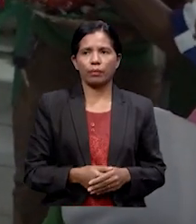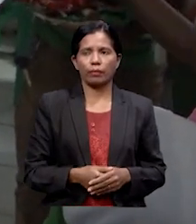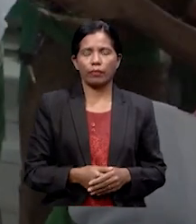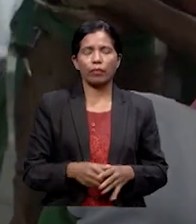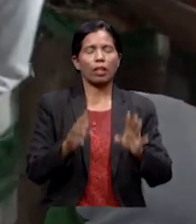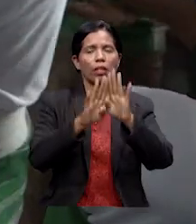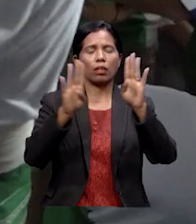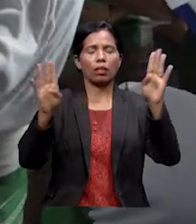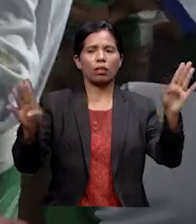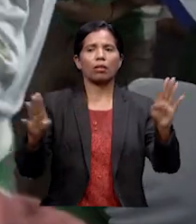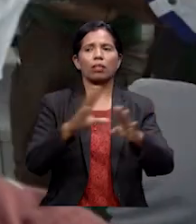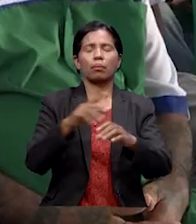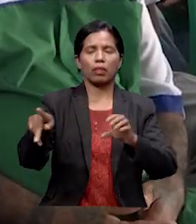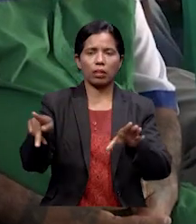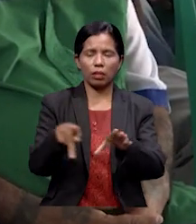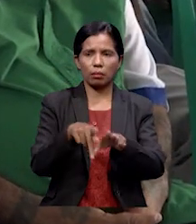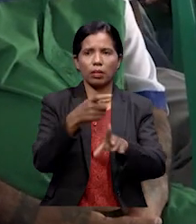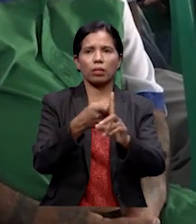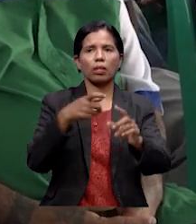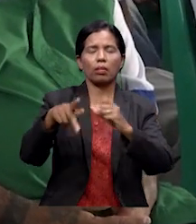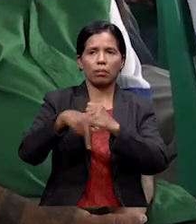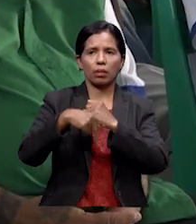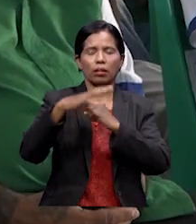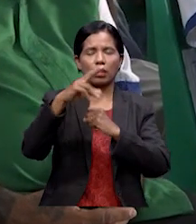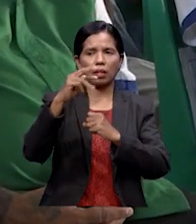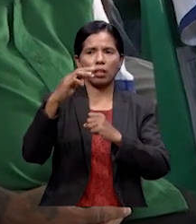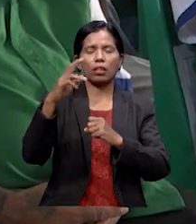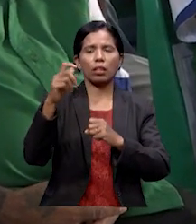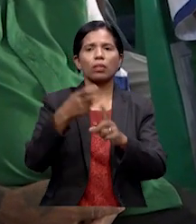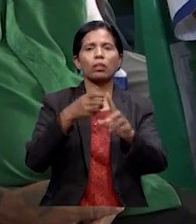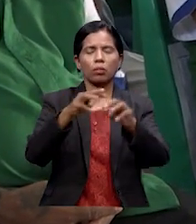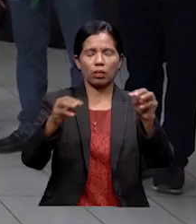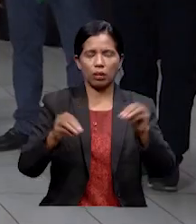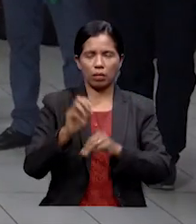Abertura consolidação ne participa o si coordenador Partido CNRT o si município Sanulur